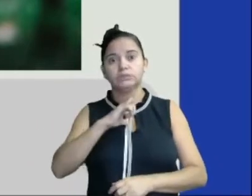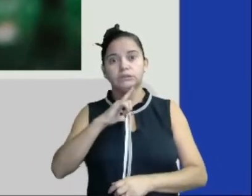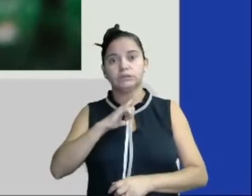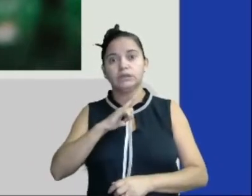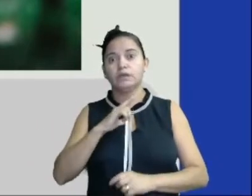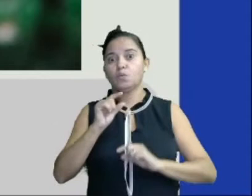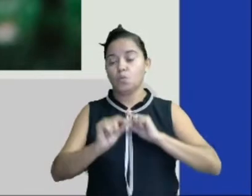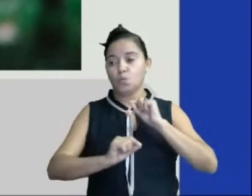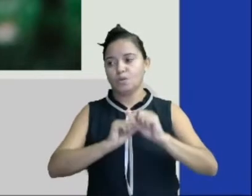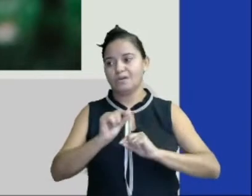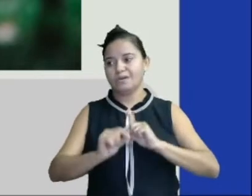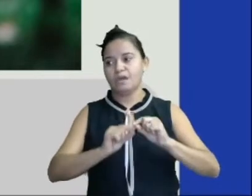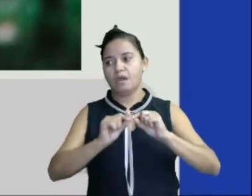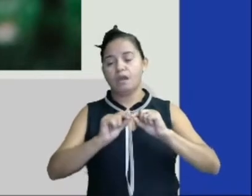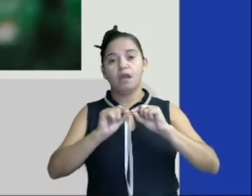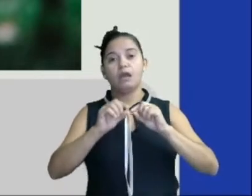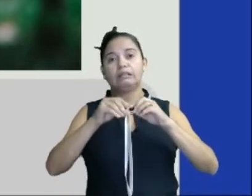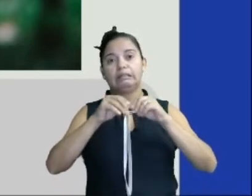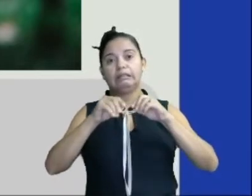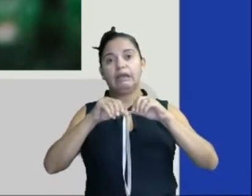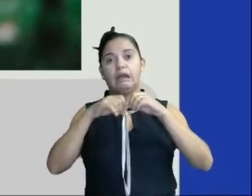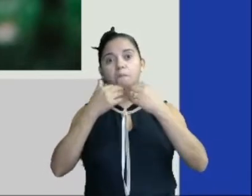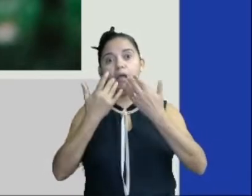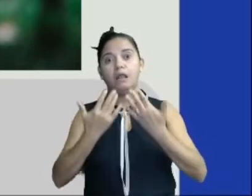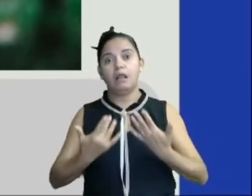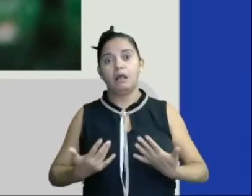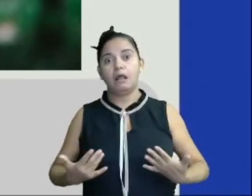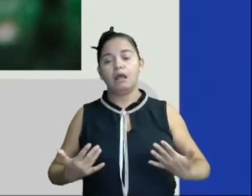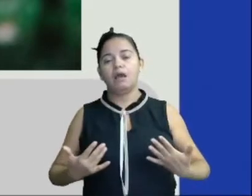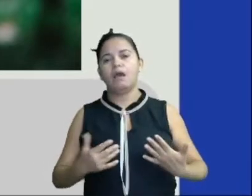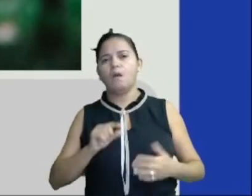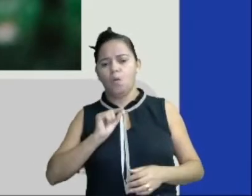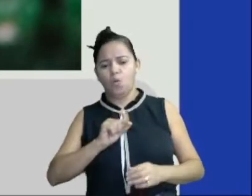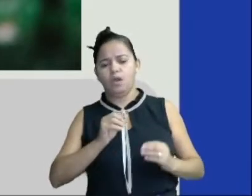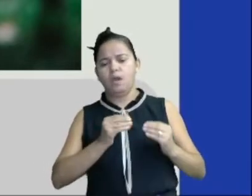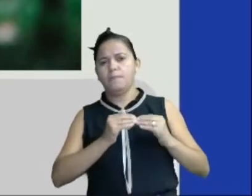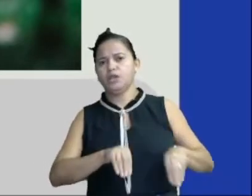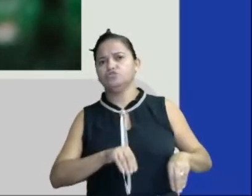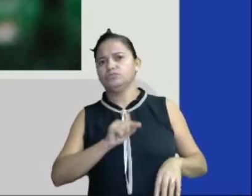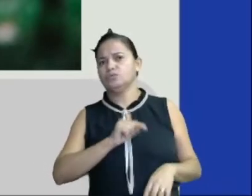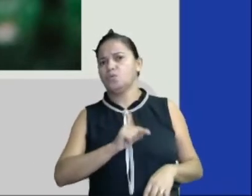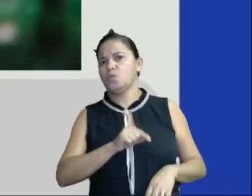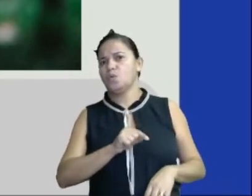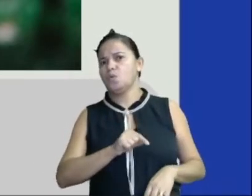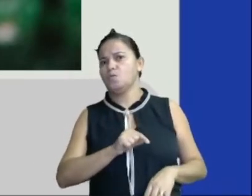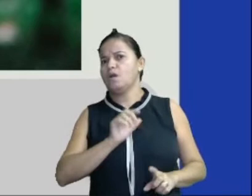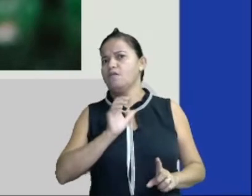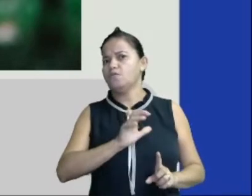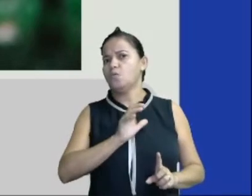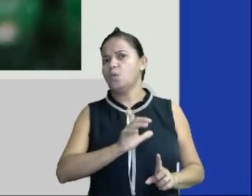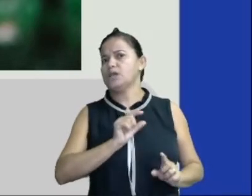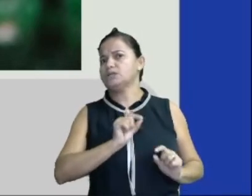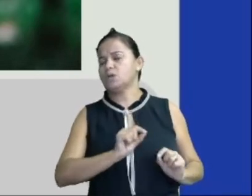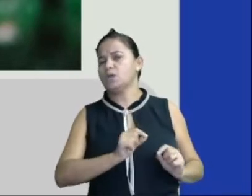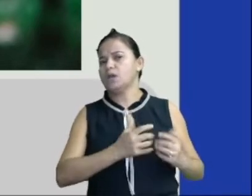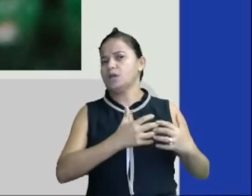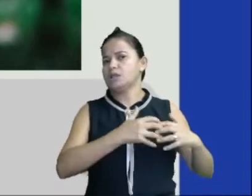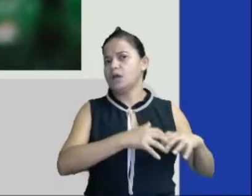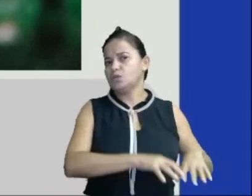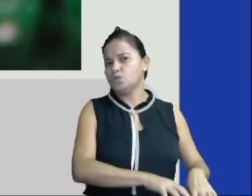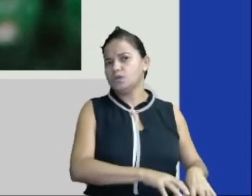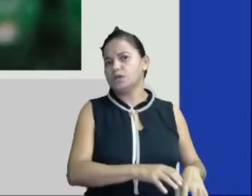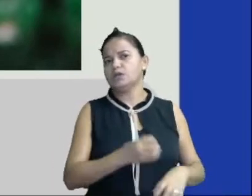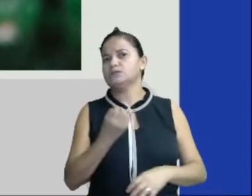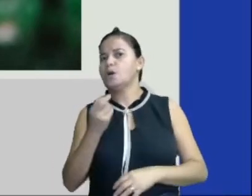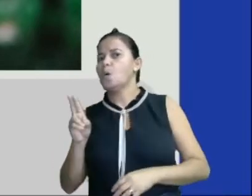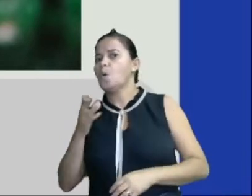de erosão e então vai observar se essa erosão ela foi provocada por ações naturais ou por